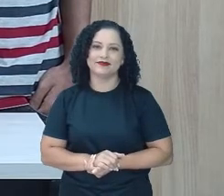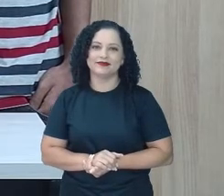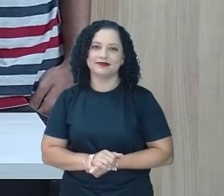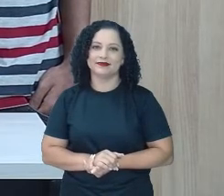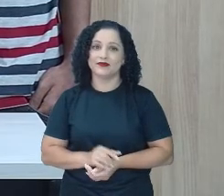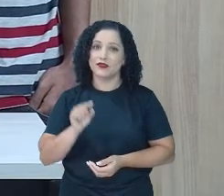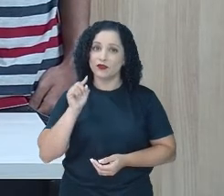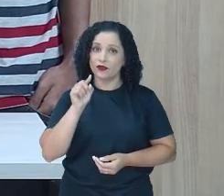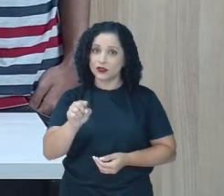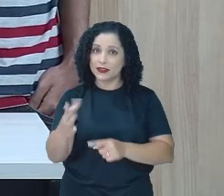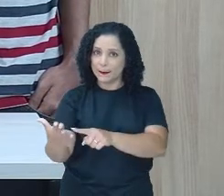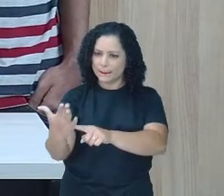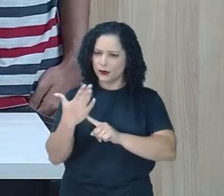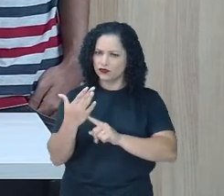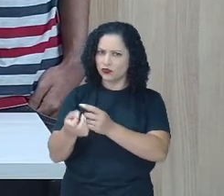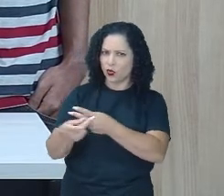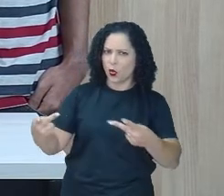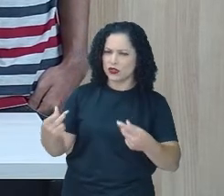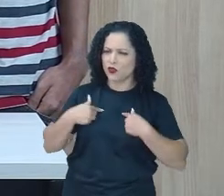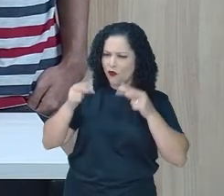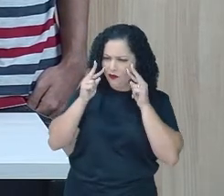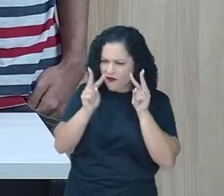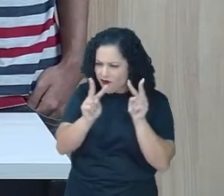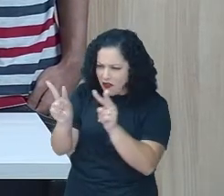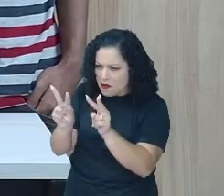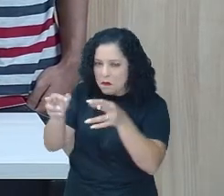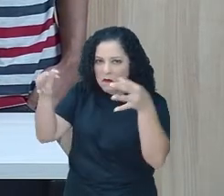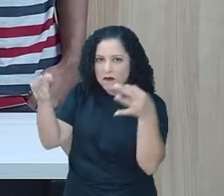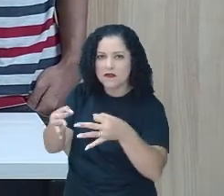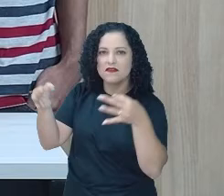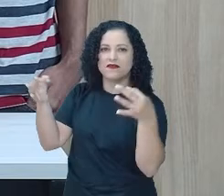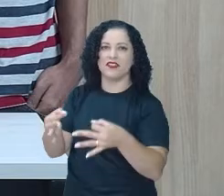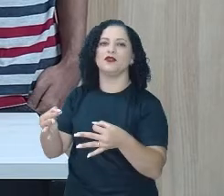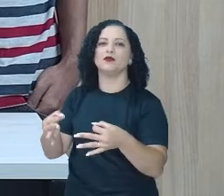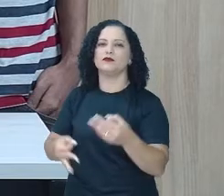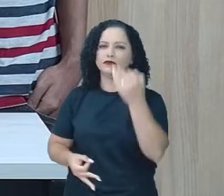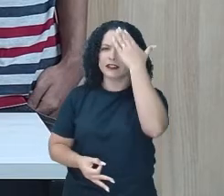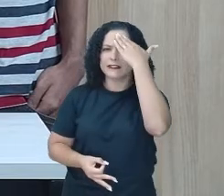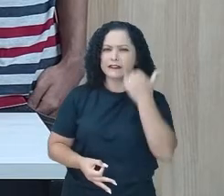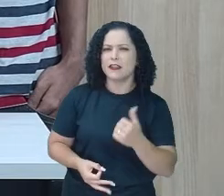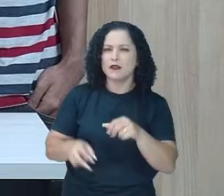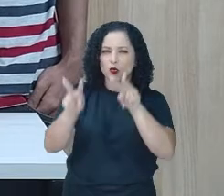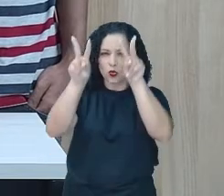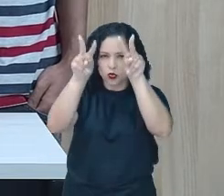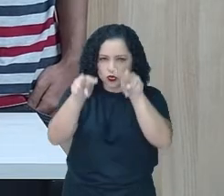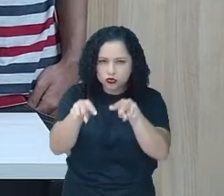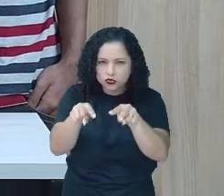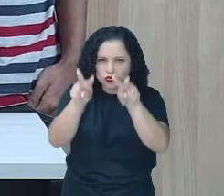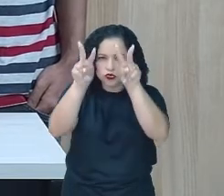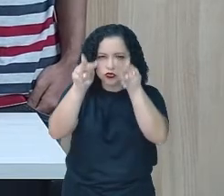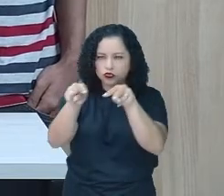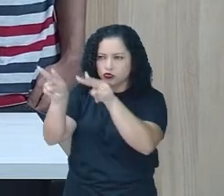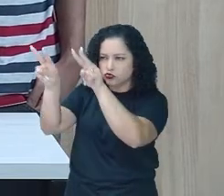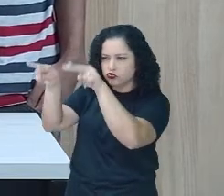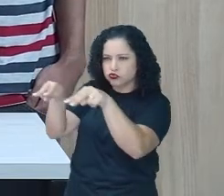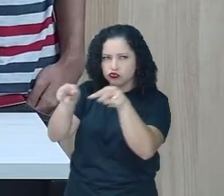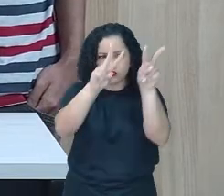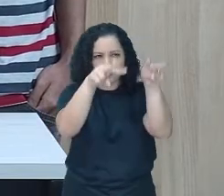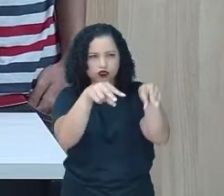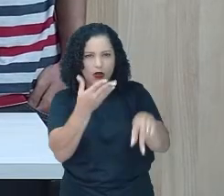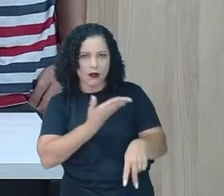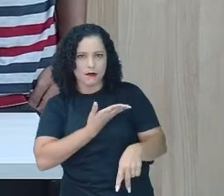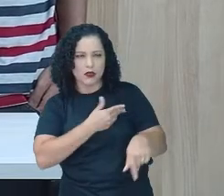Se você me mostrar coisas, eu enxergo muito bem. Sei reconhecer você e os seus amigos também.